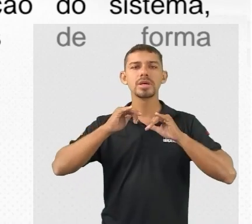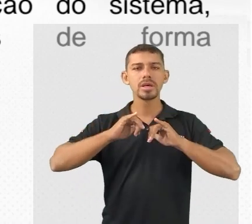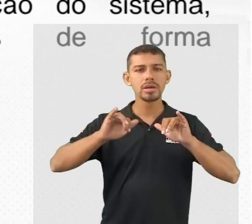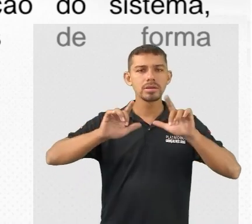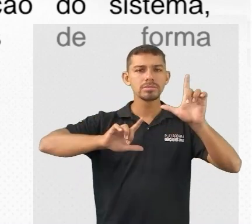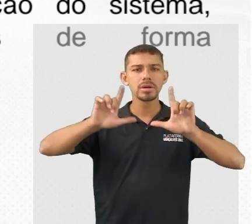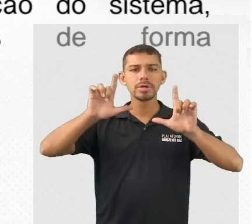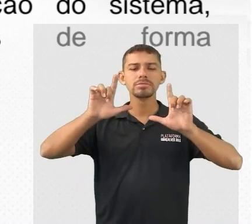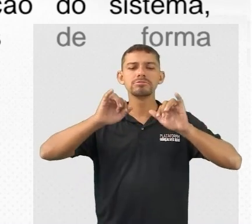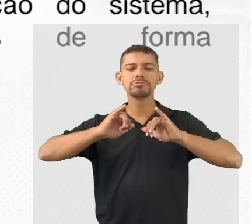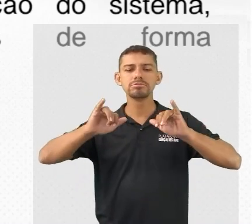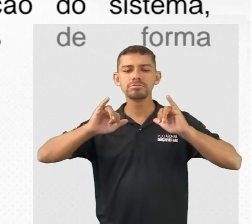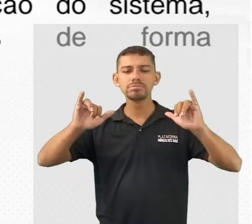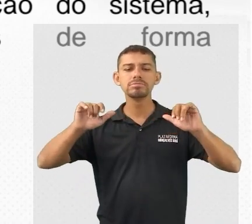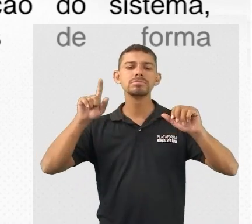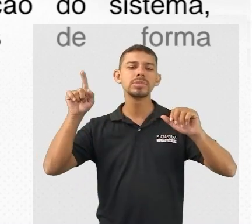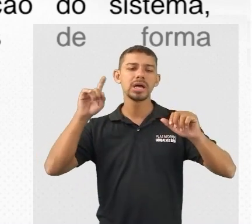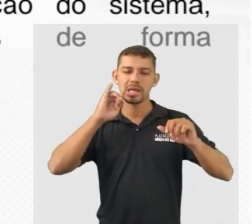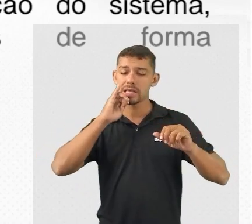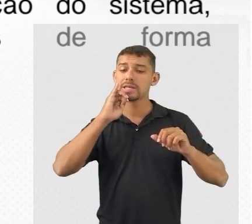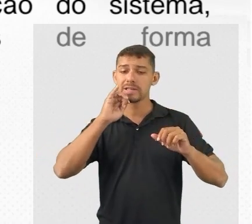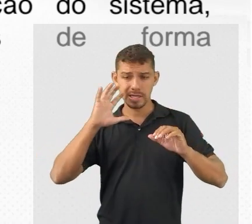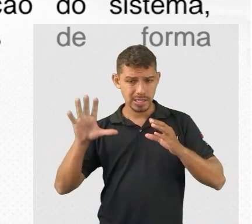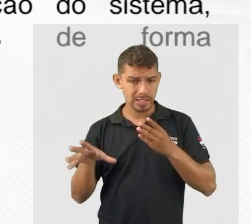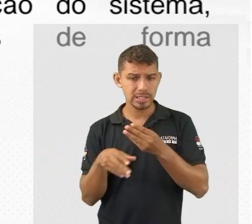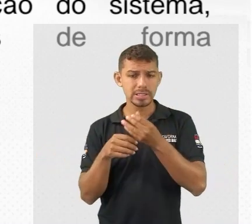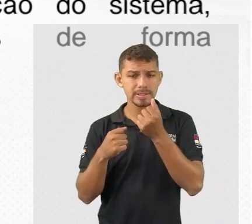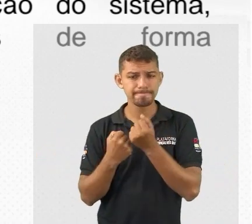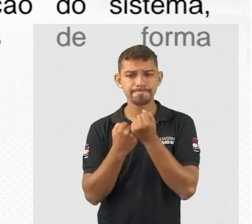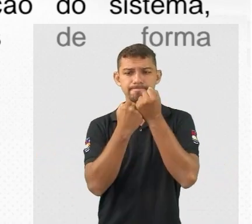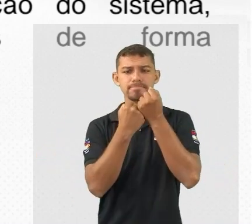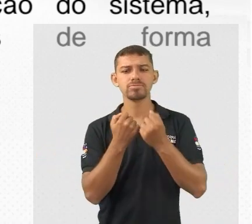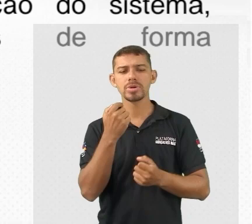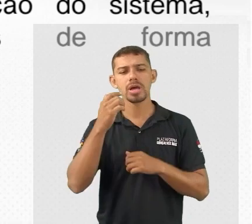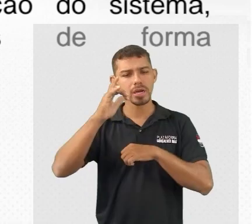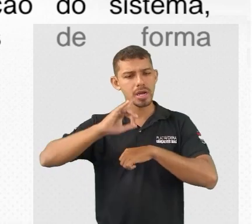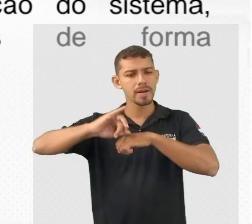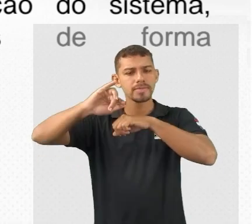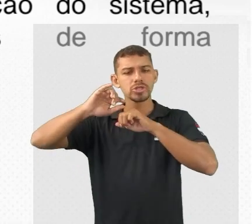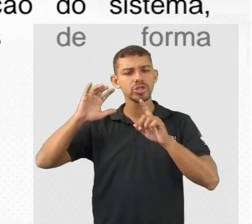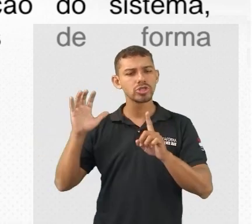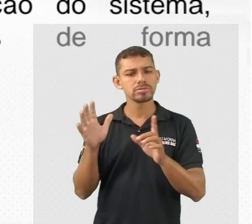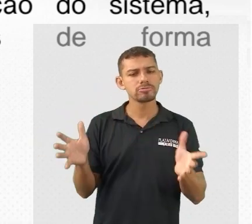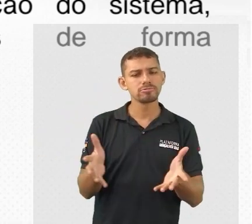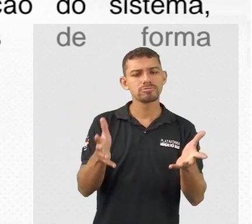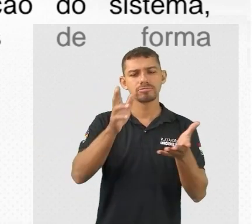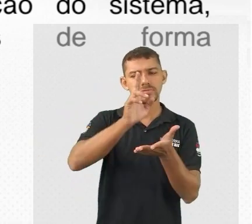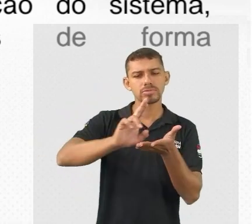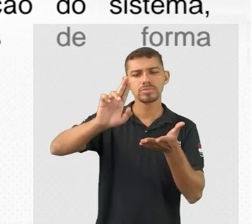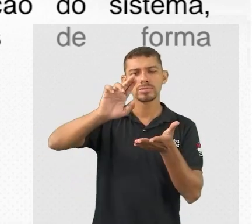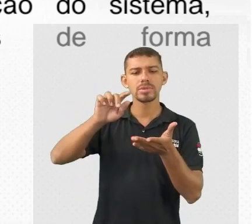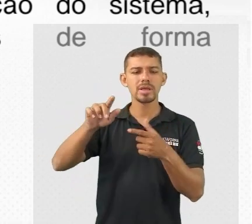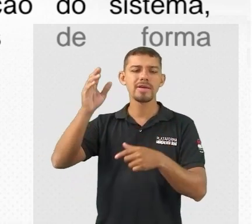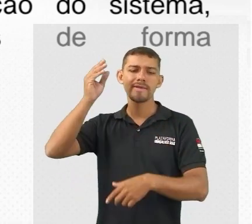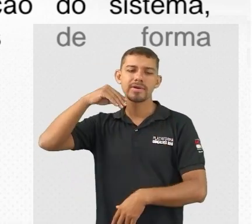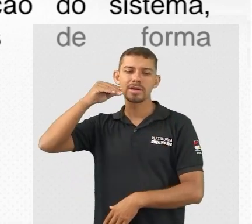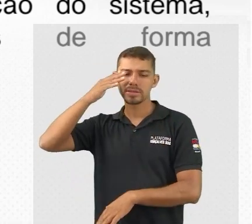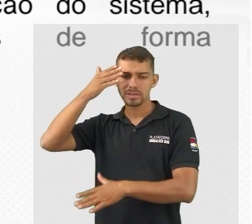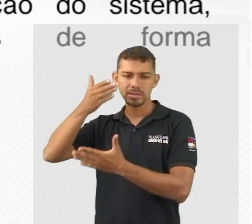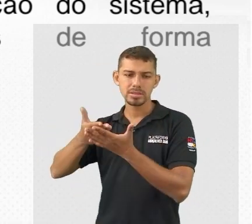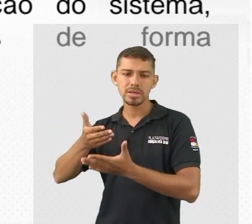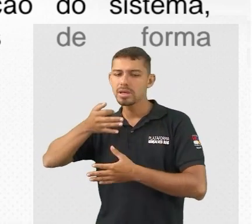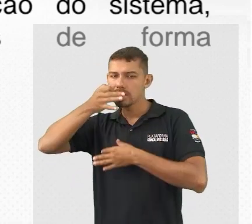programas de TV que reforçam valores capitalistas, estimulam o consumo e enfraquecem a criticidade.